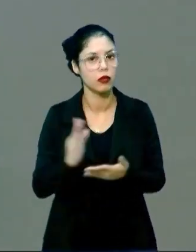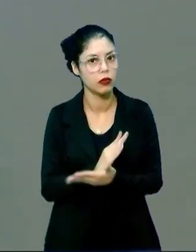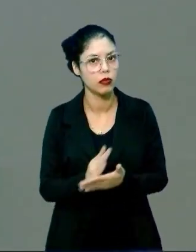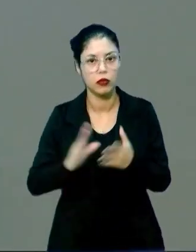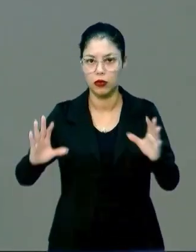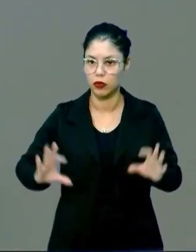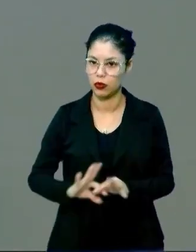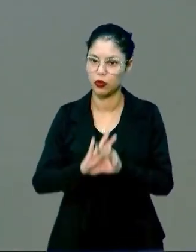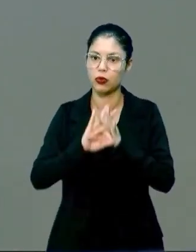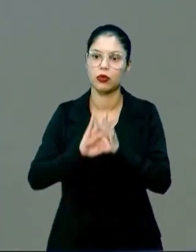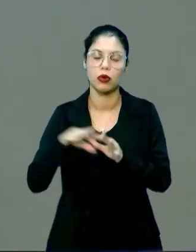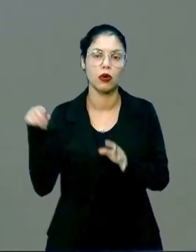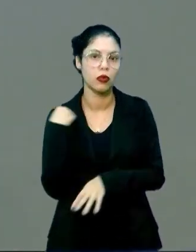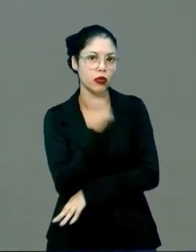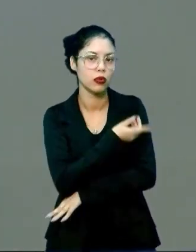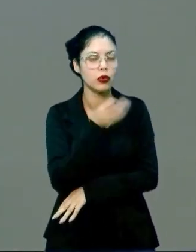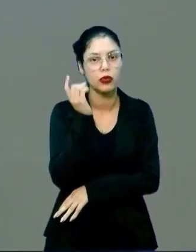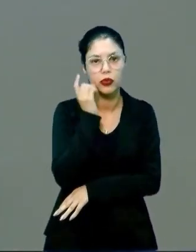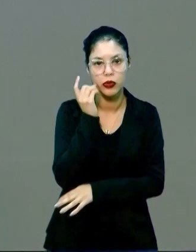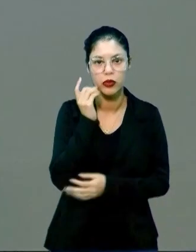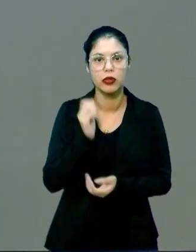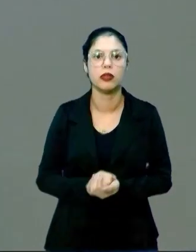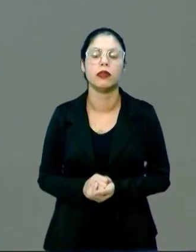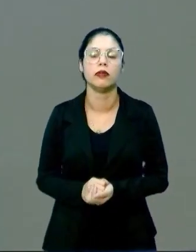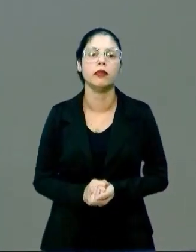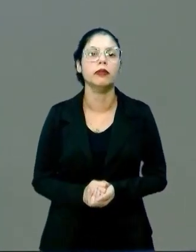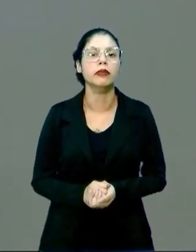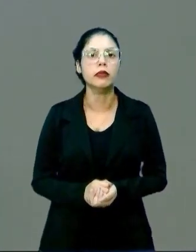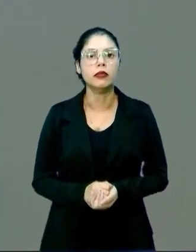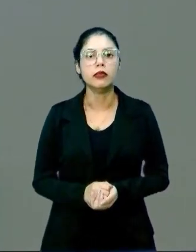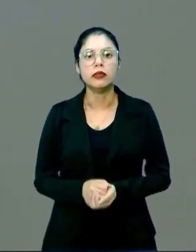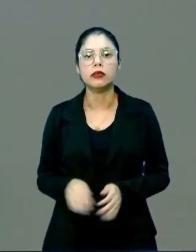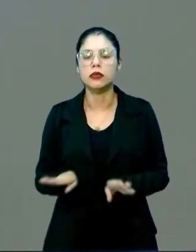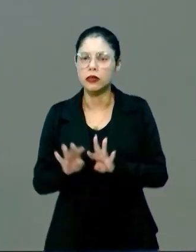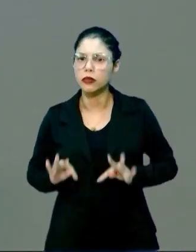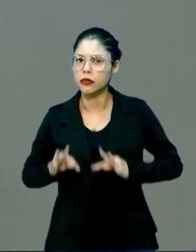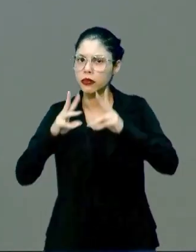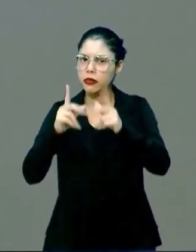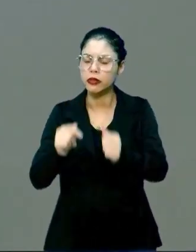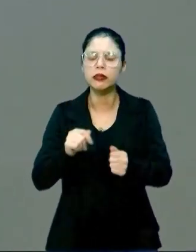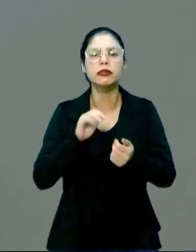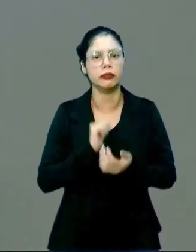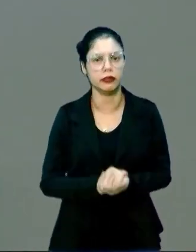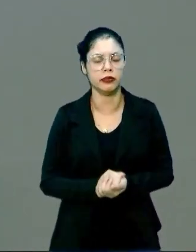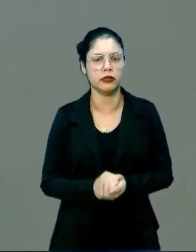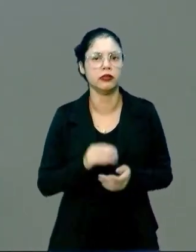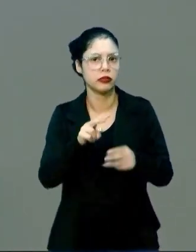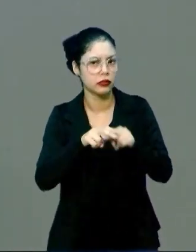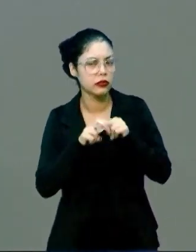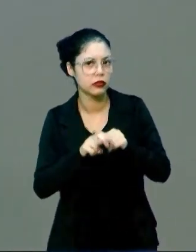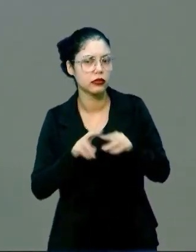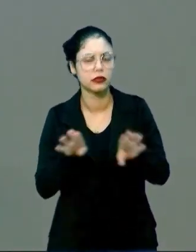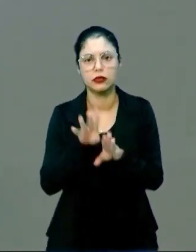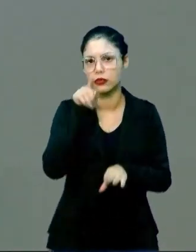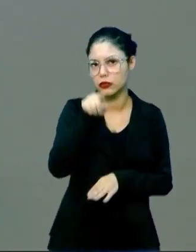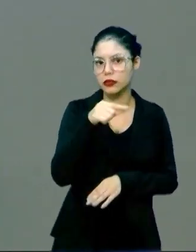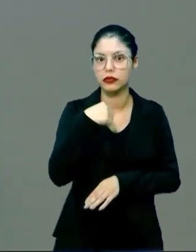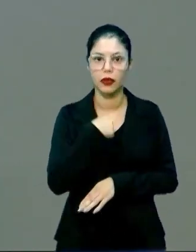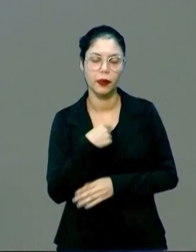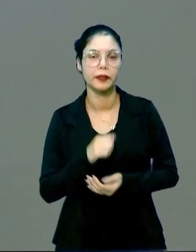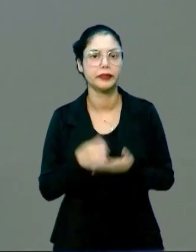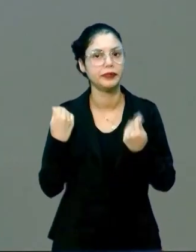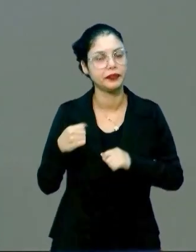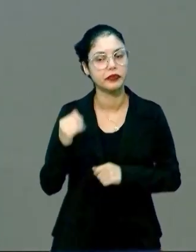está ligado ao nosso dia a dia. As operações financeiras estão em todas as partes e por isso você e